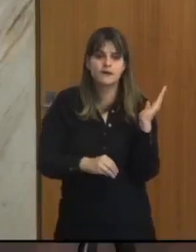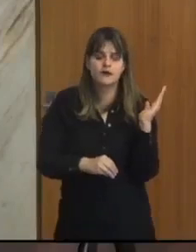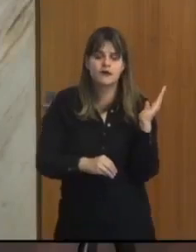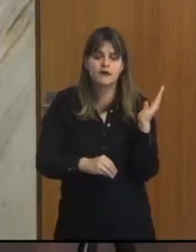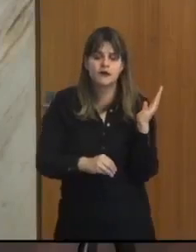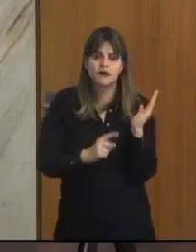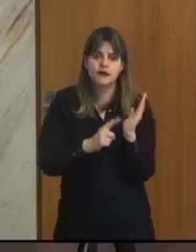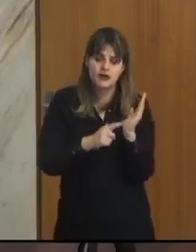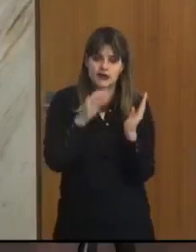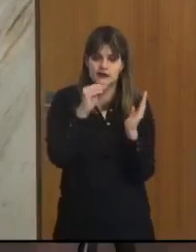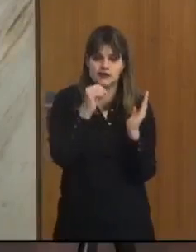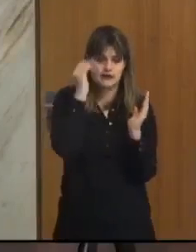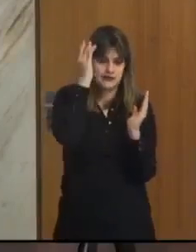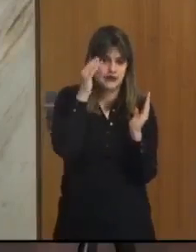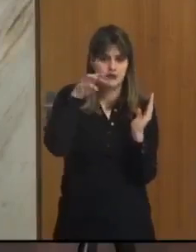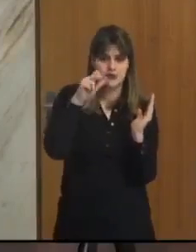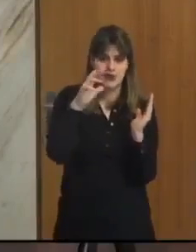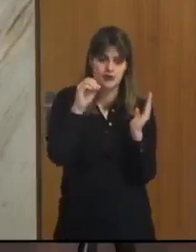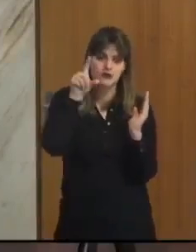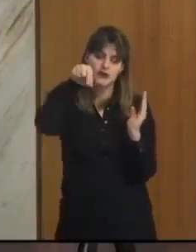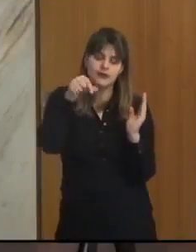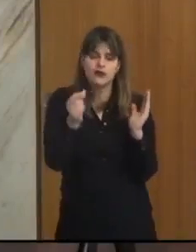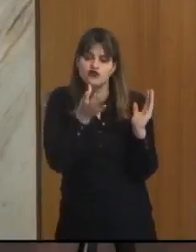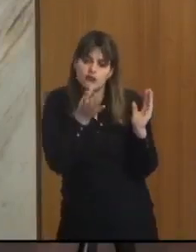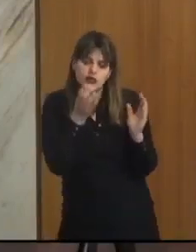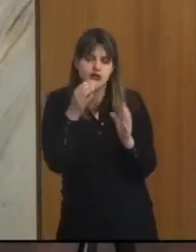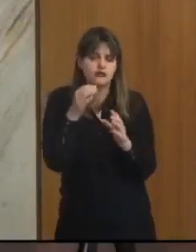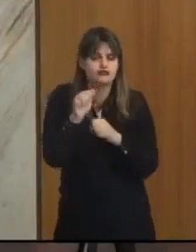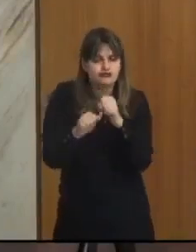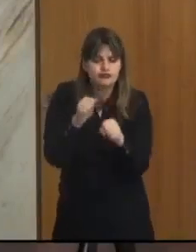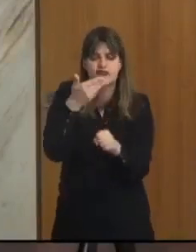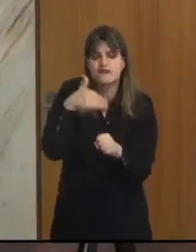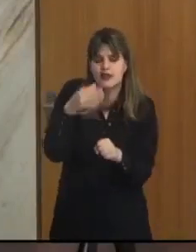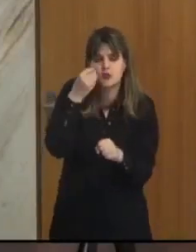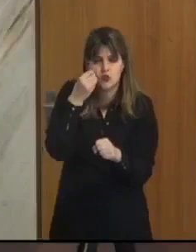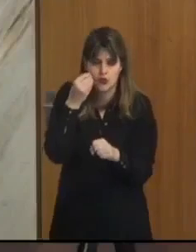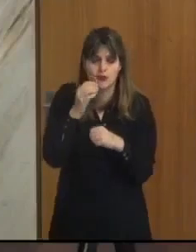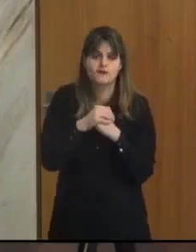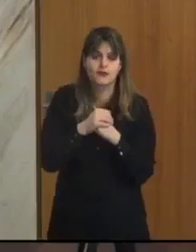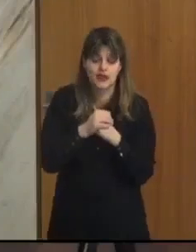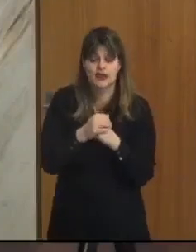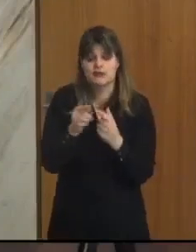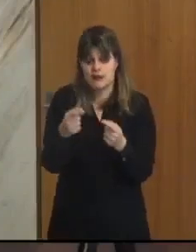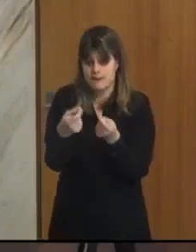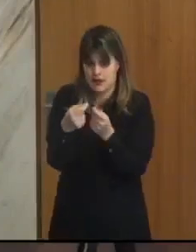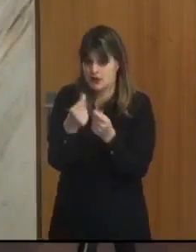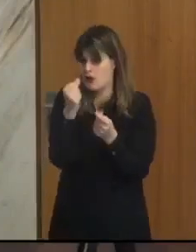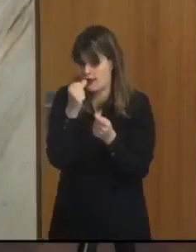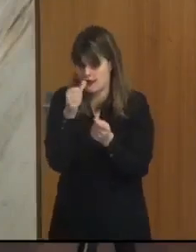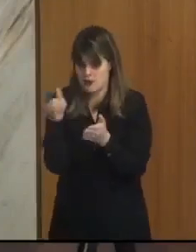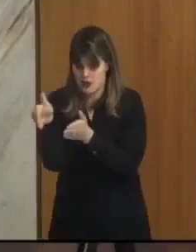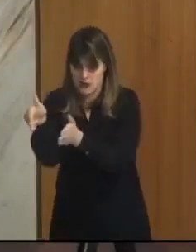Salvado, para além de escrever a biografia, descreve Sor e coloca exatamente junto à água, aos rios